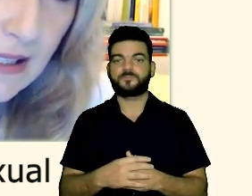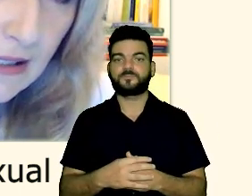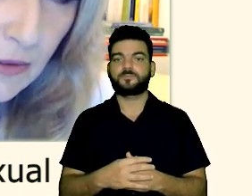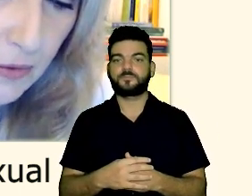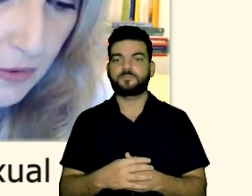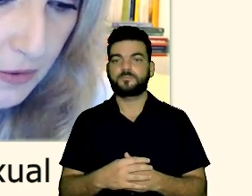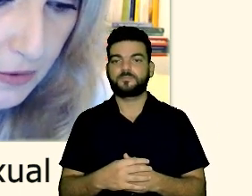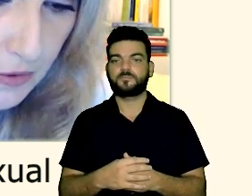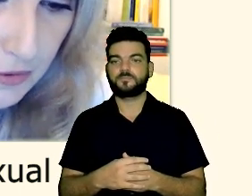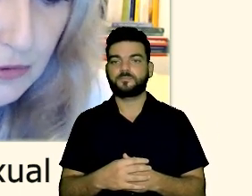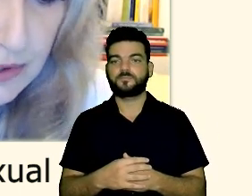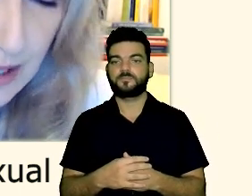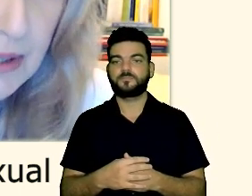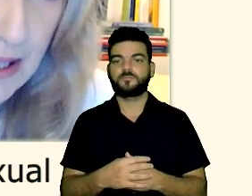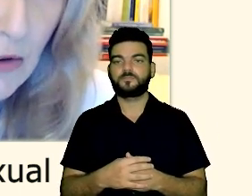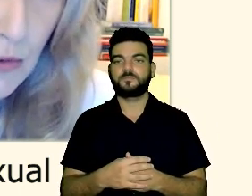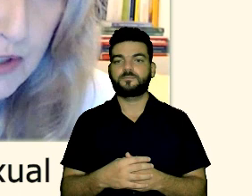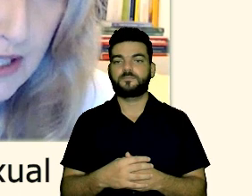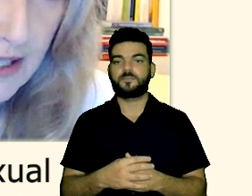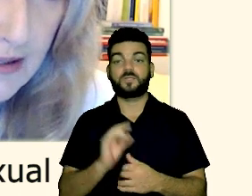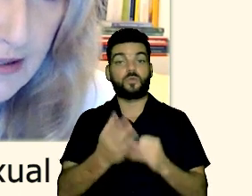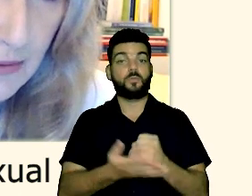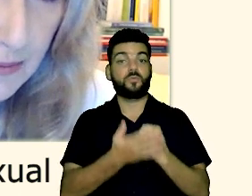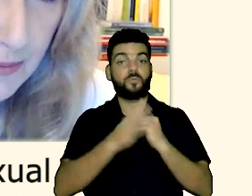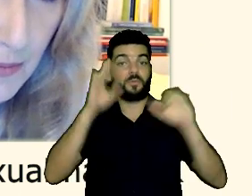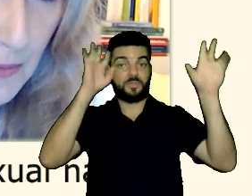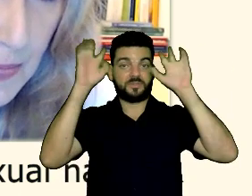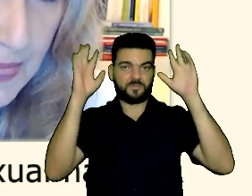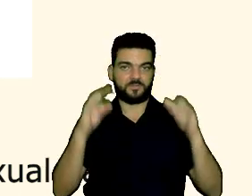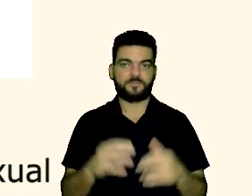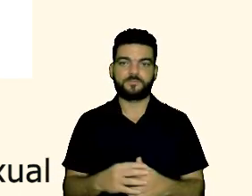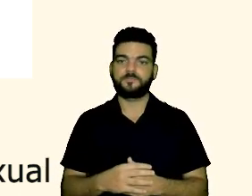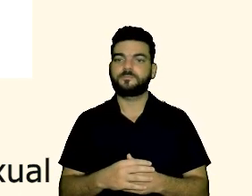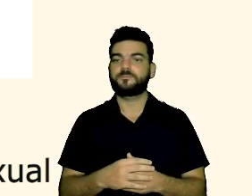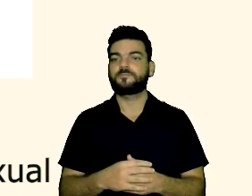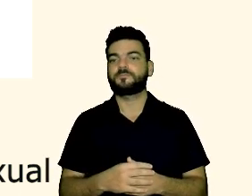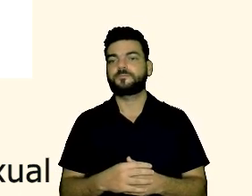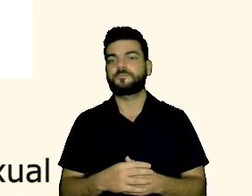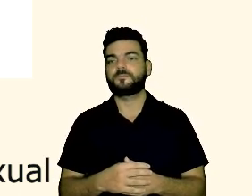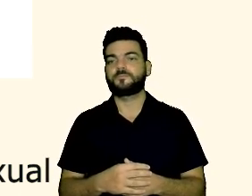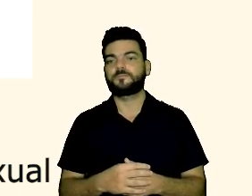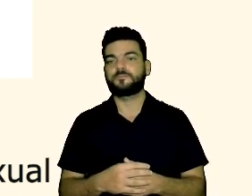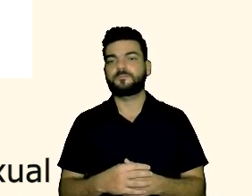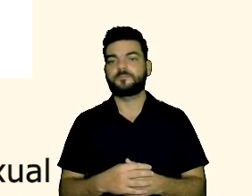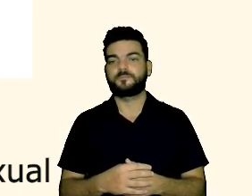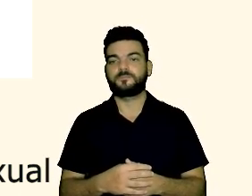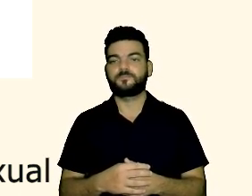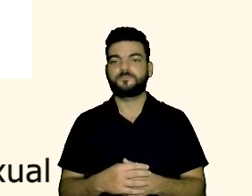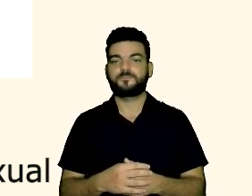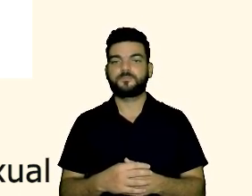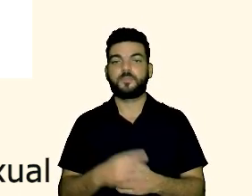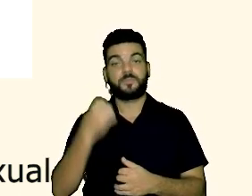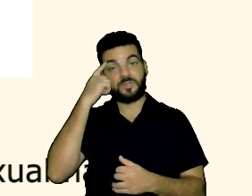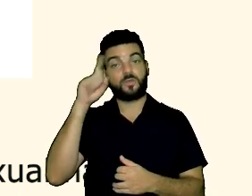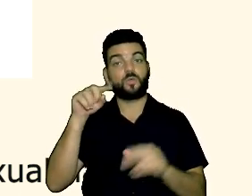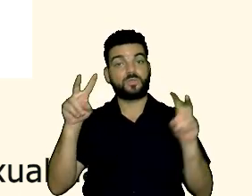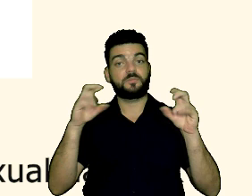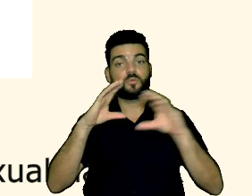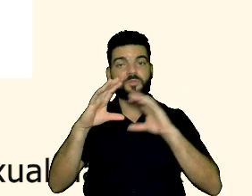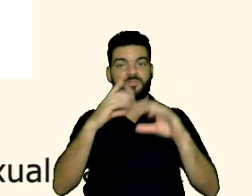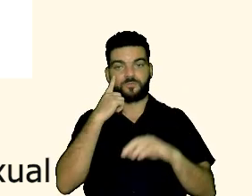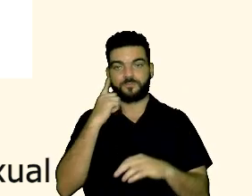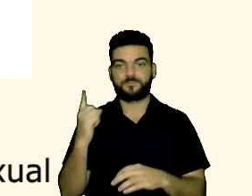ideia do tema da comunicação. Então, dentro dessa linha, eu acredito que já tenha